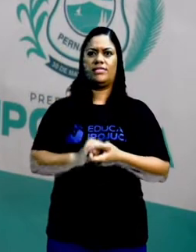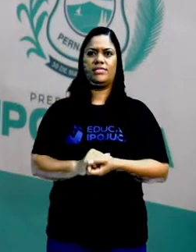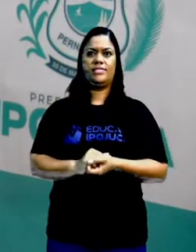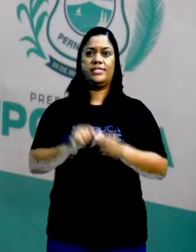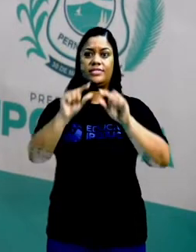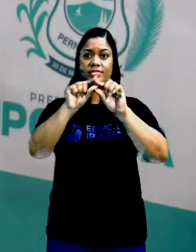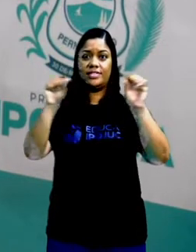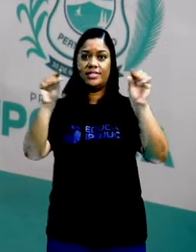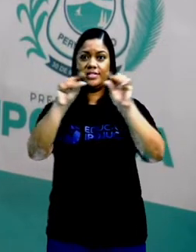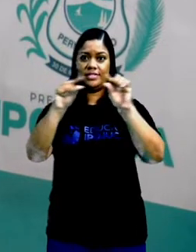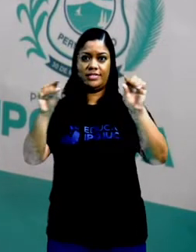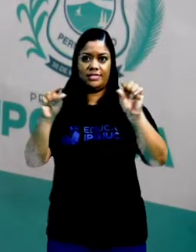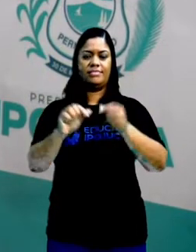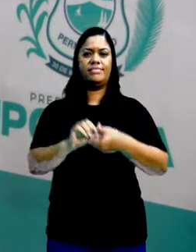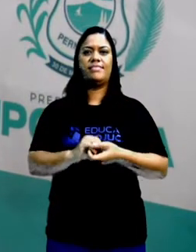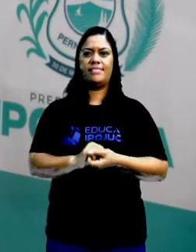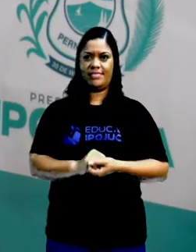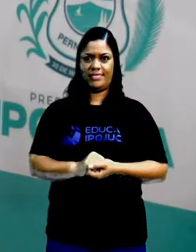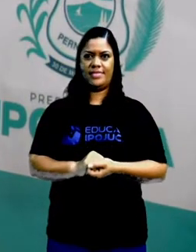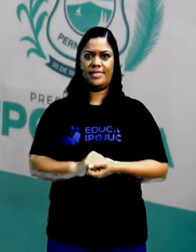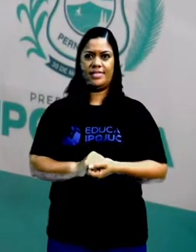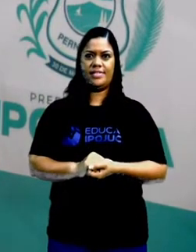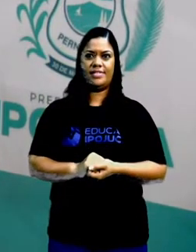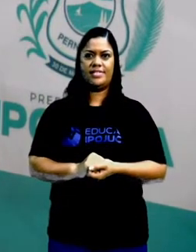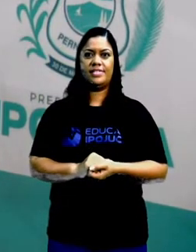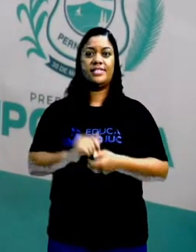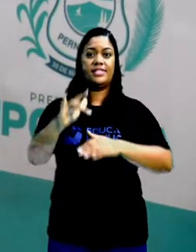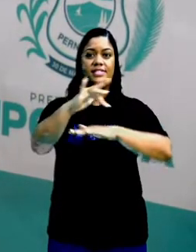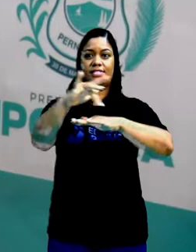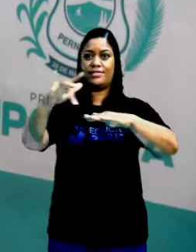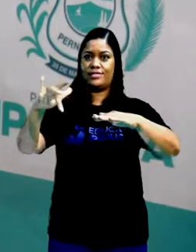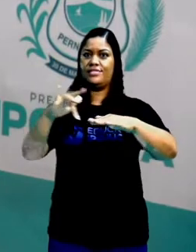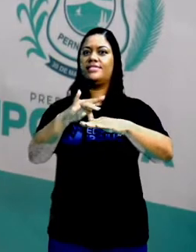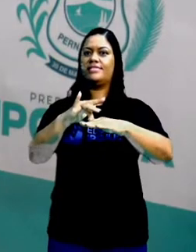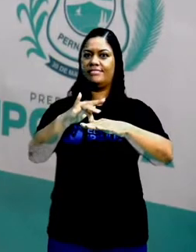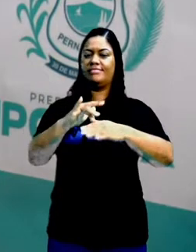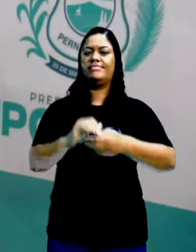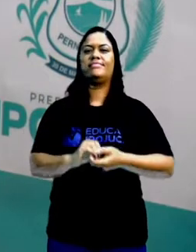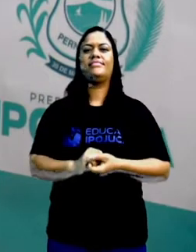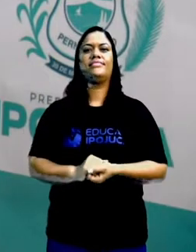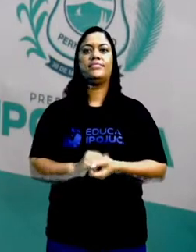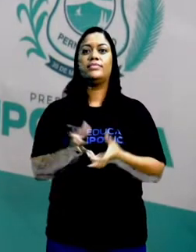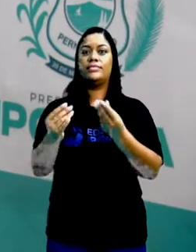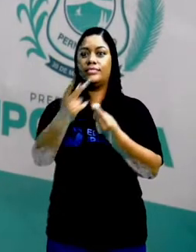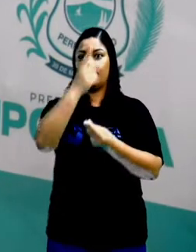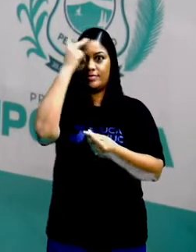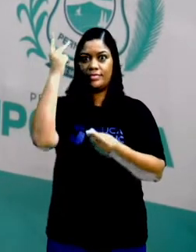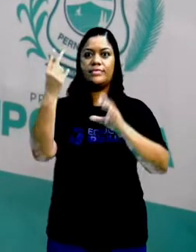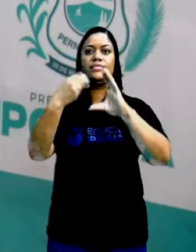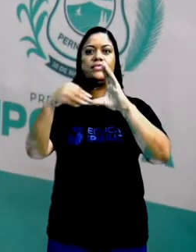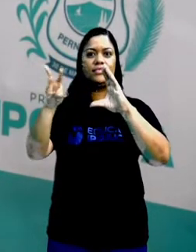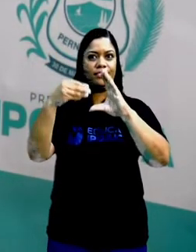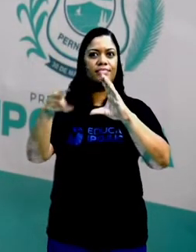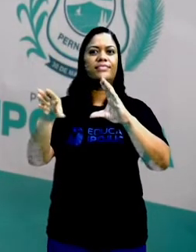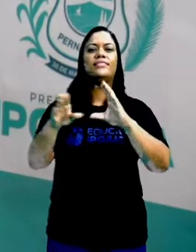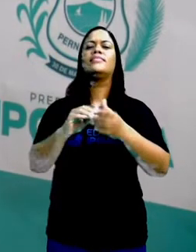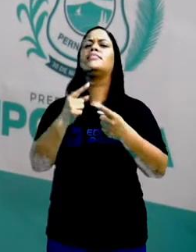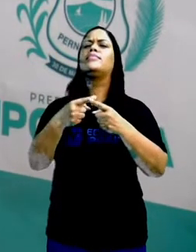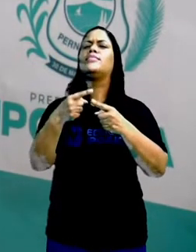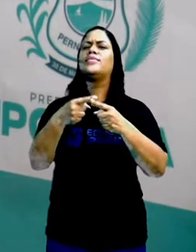tanto essa frase que acabou gerando aí esse menino que viralizou nas redes sociais naquele ano né não sou capaz de opinar